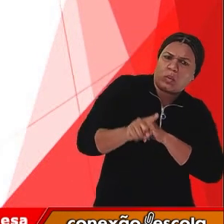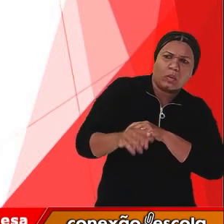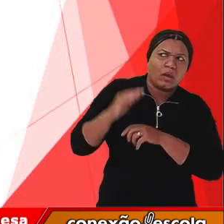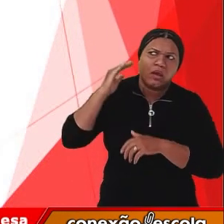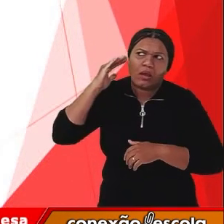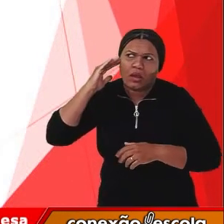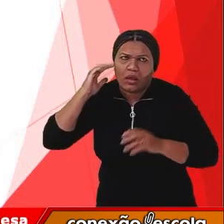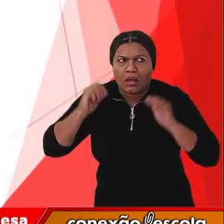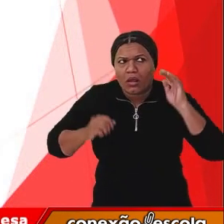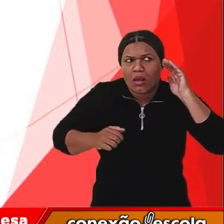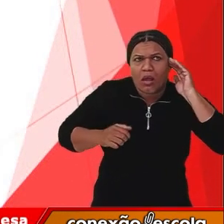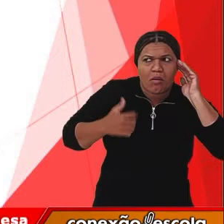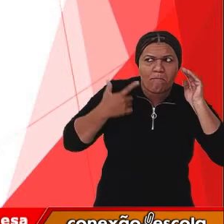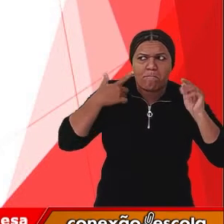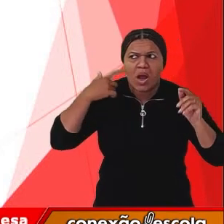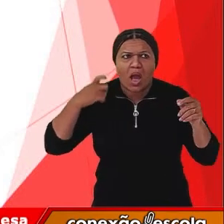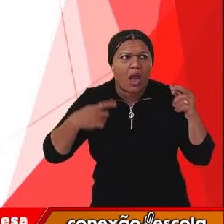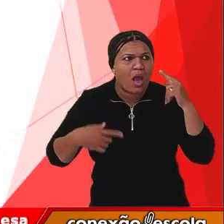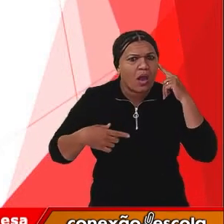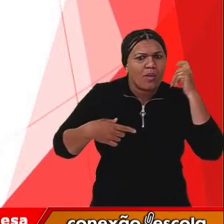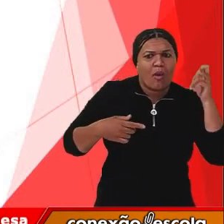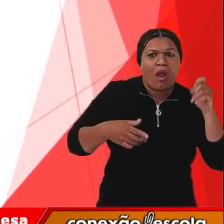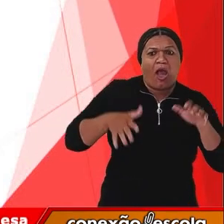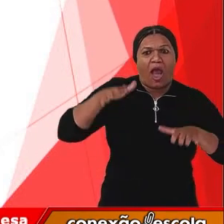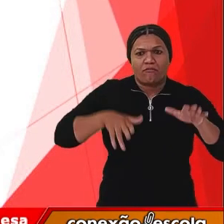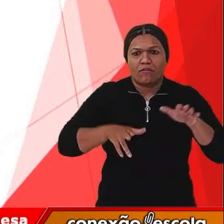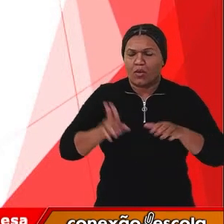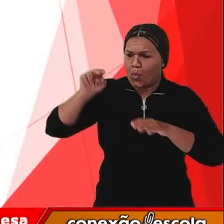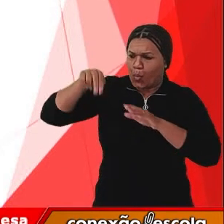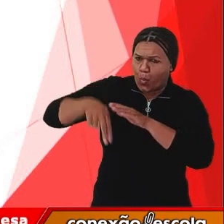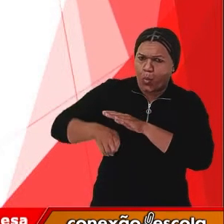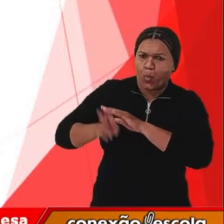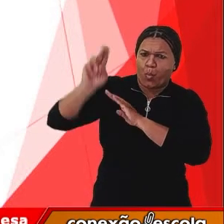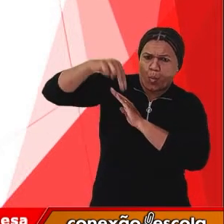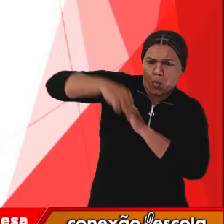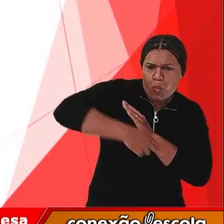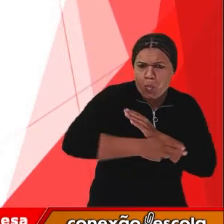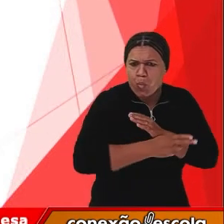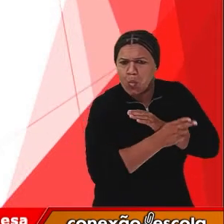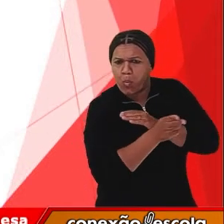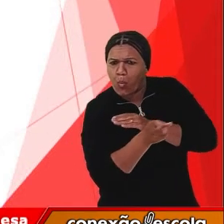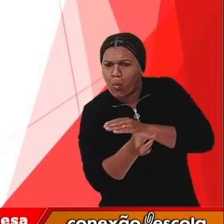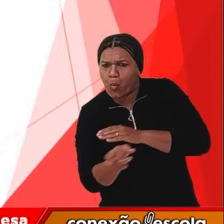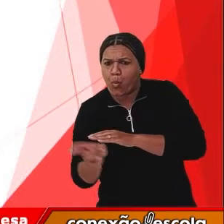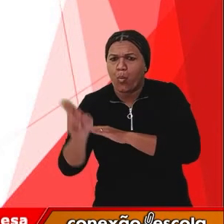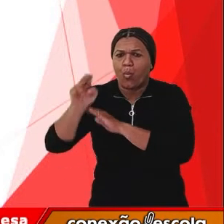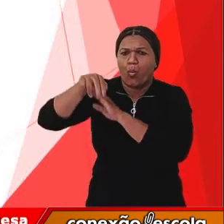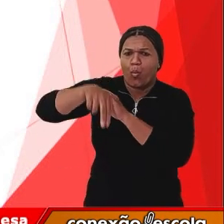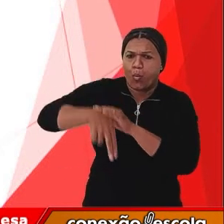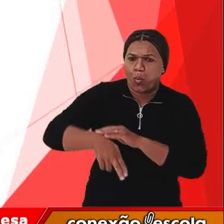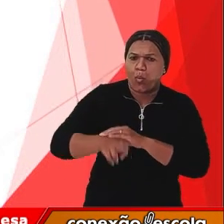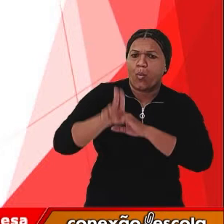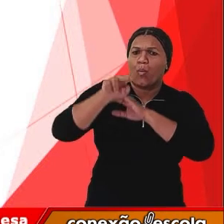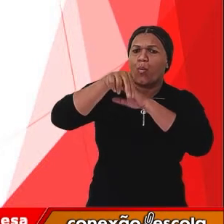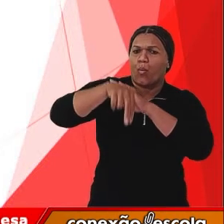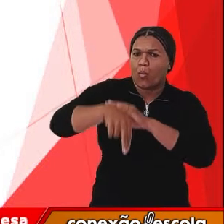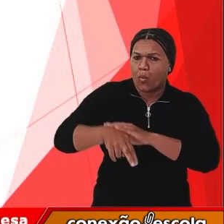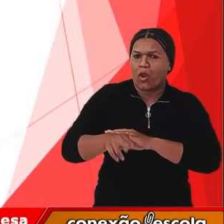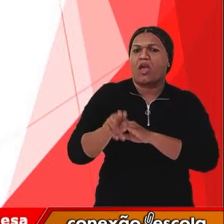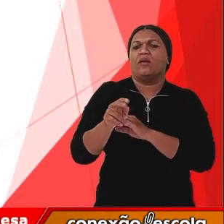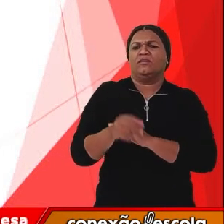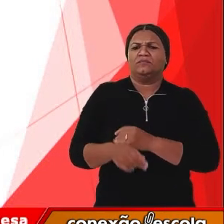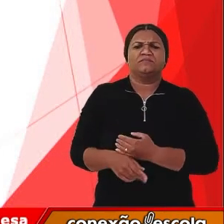barulhos familiares vez o outro um desvio era uma sessão que terminava em torneira